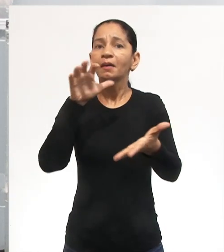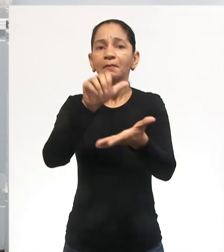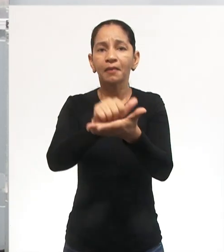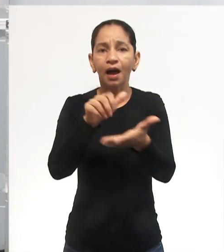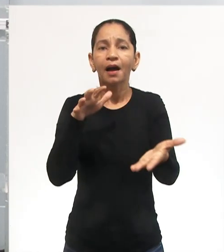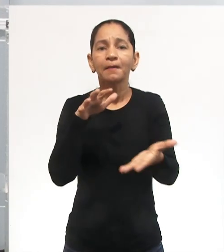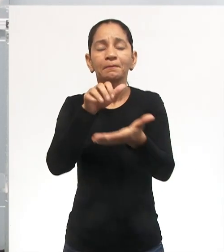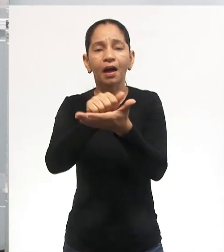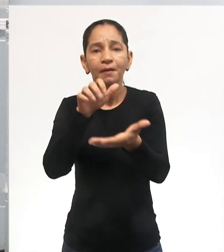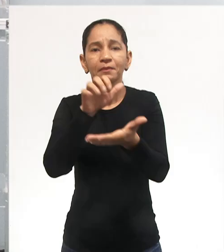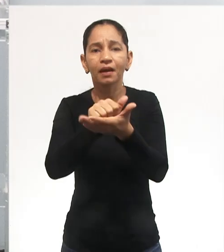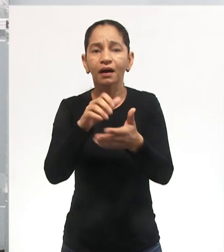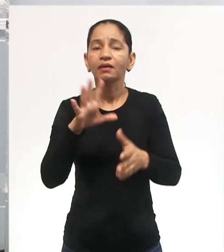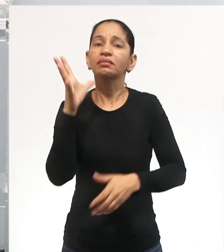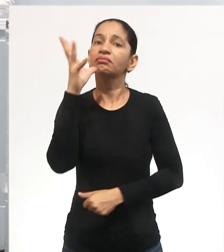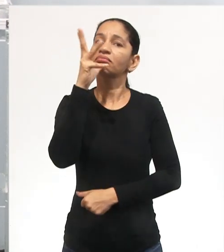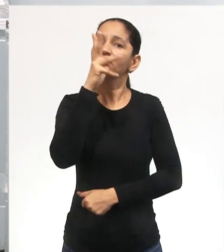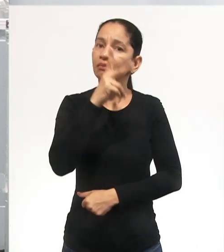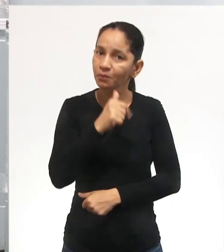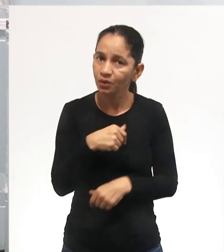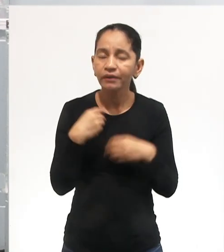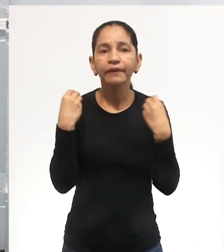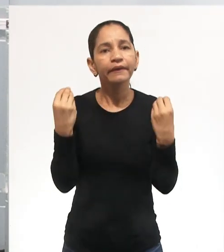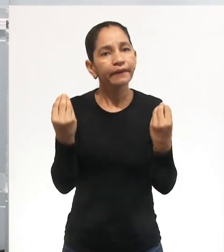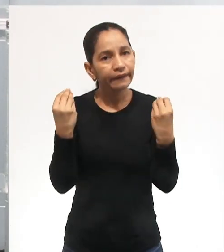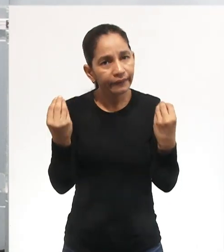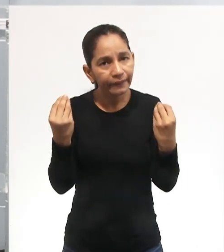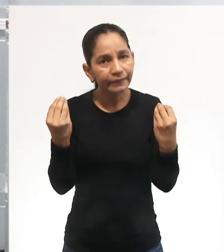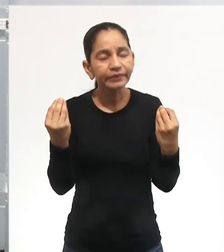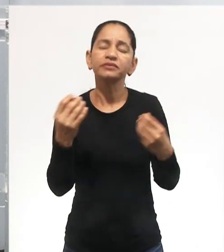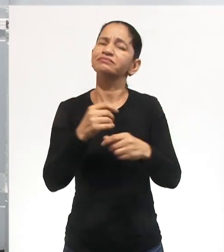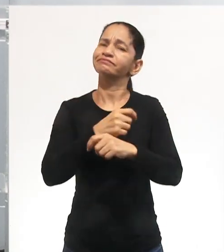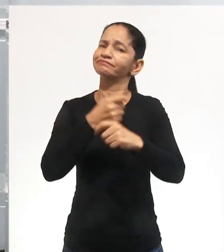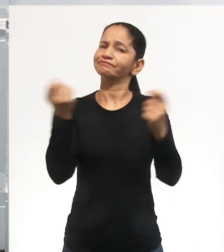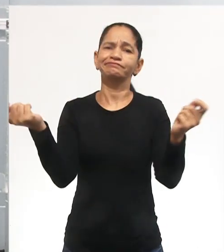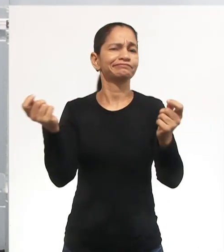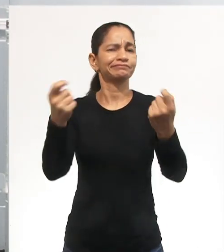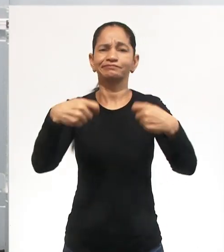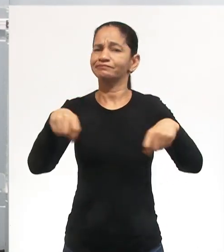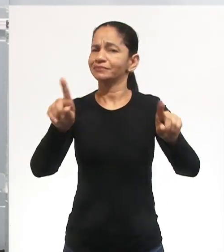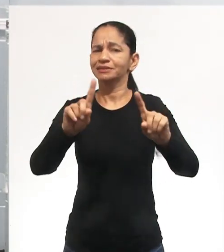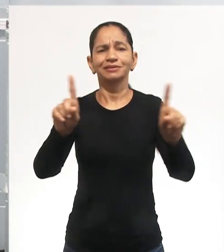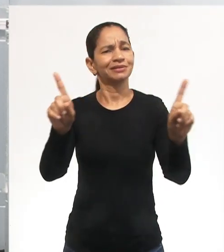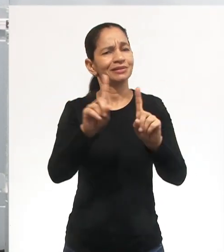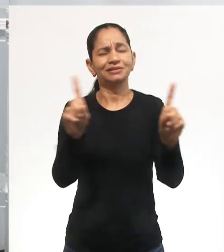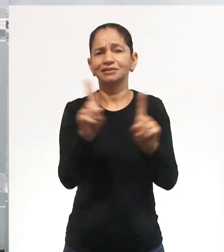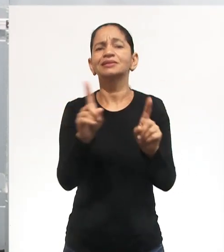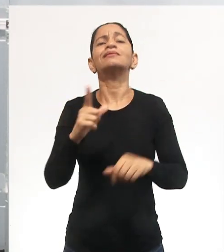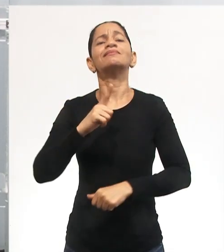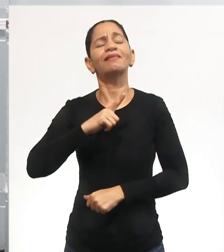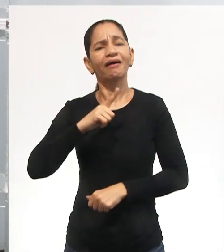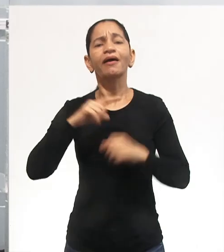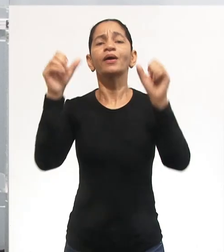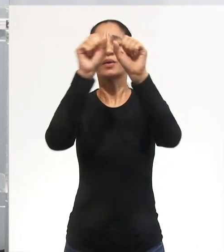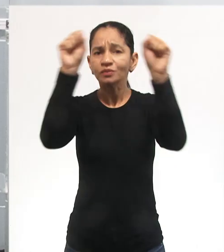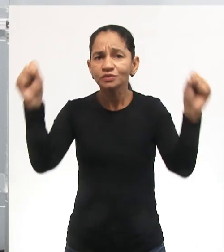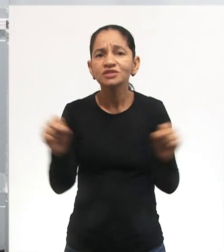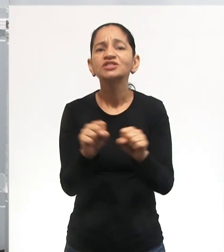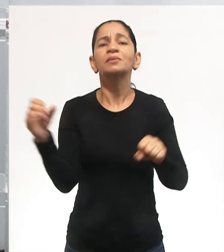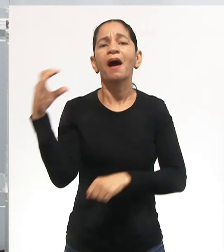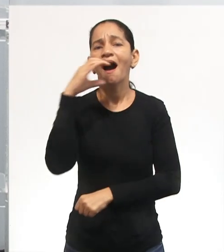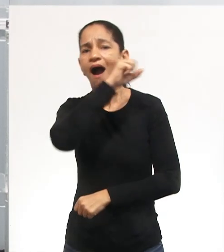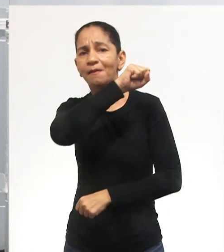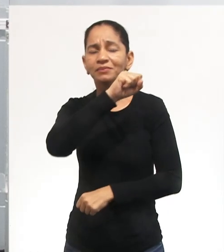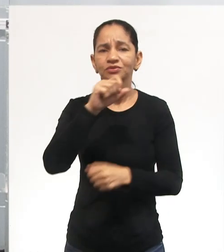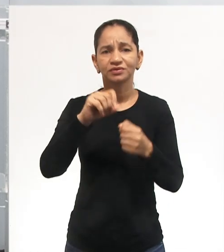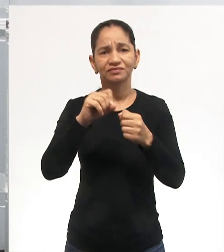para fazer toda aquela organização, você fazer esse manual? Não, existem sistemas para fazer esse tipo de gerenciamento de forma automatizada, não